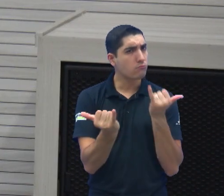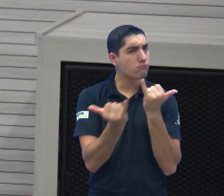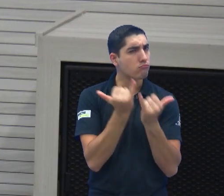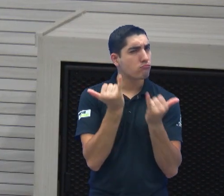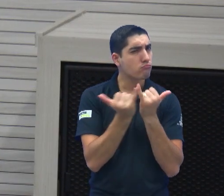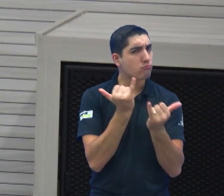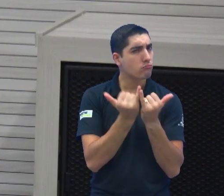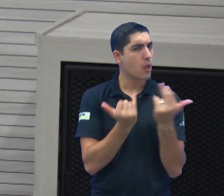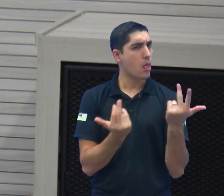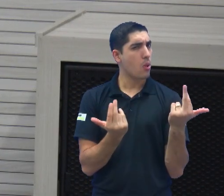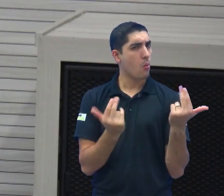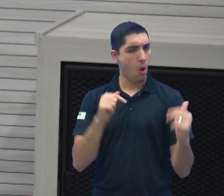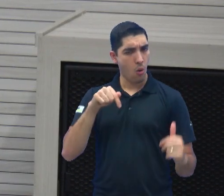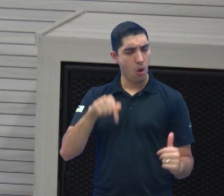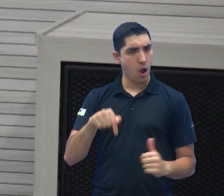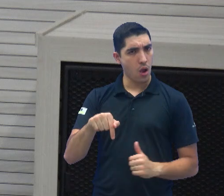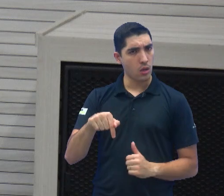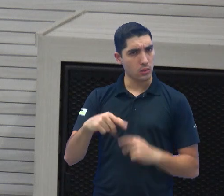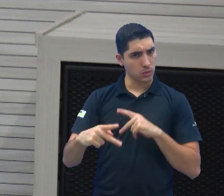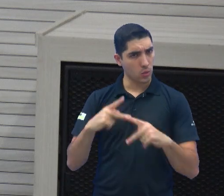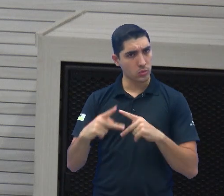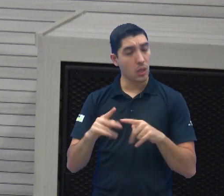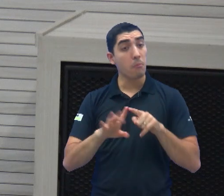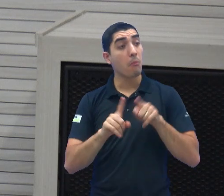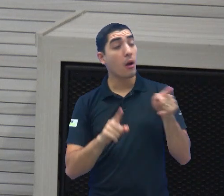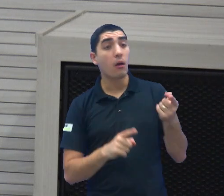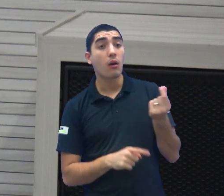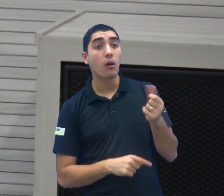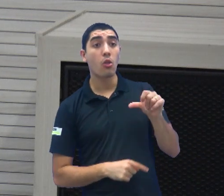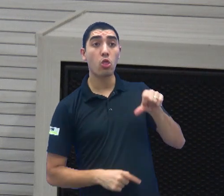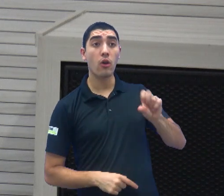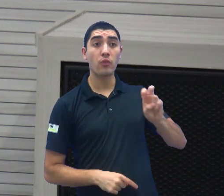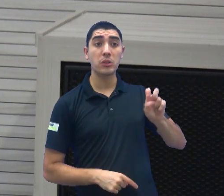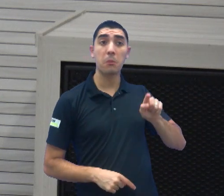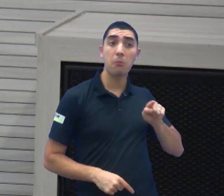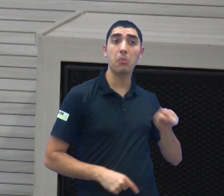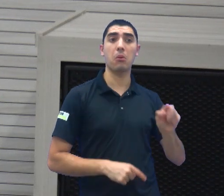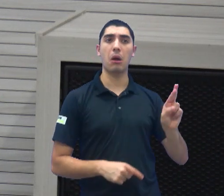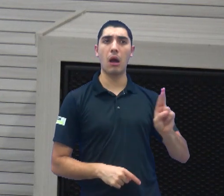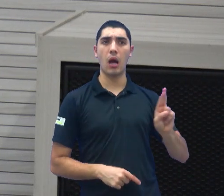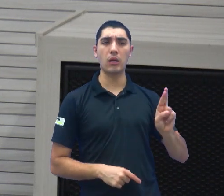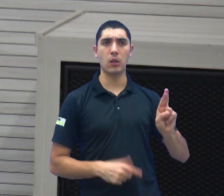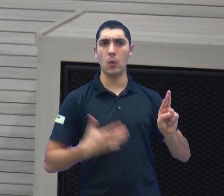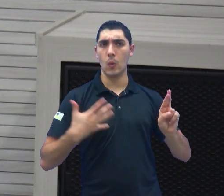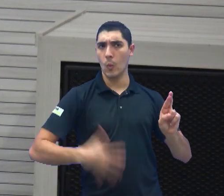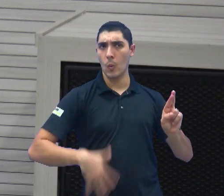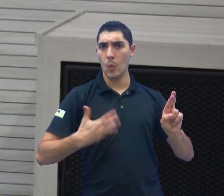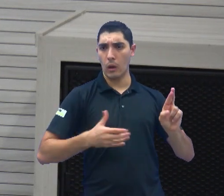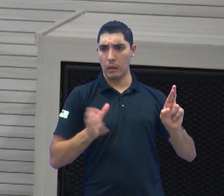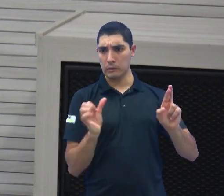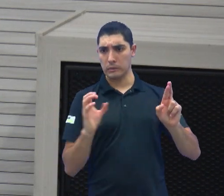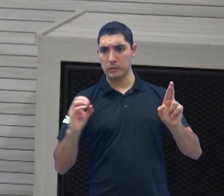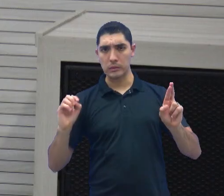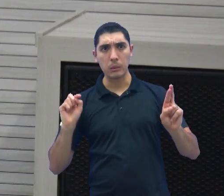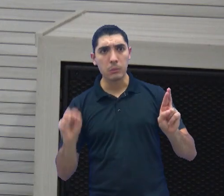Prefeitura Municipal fez, mas de R$95 mil, ou seja, é uma diferença bastante grande, da